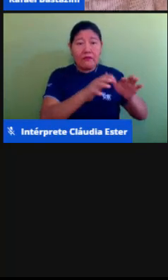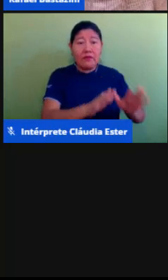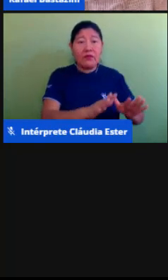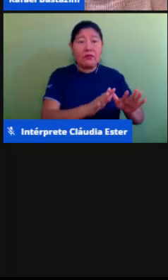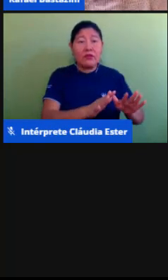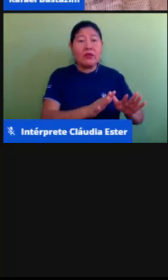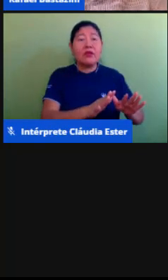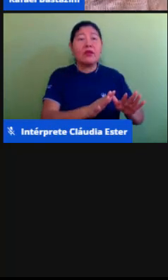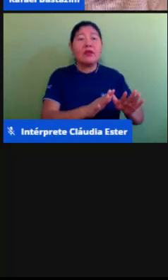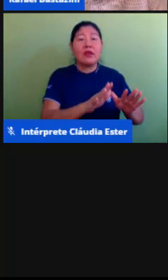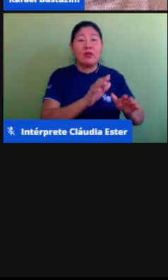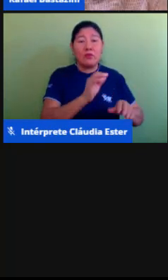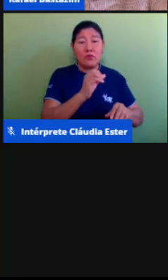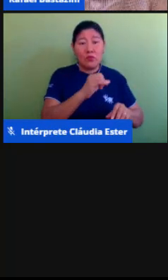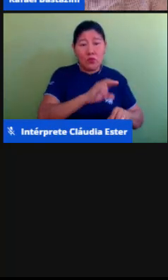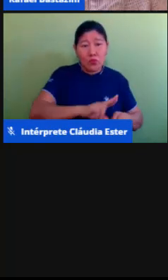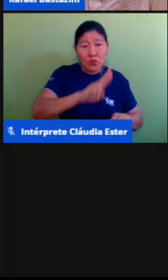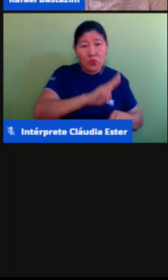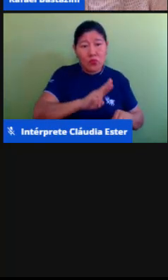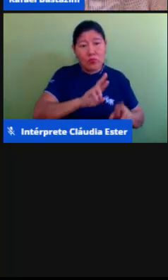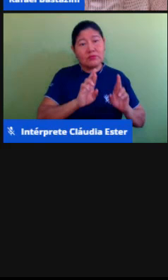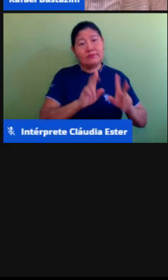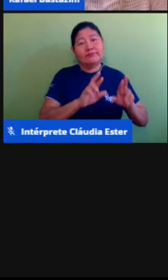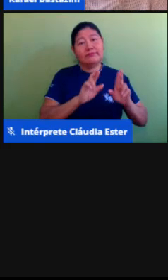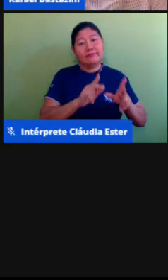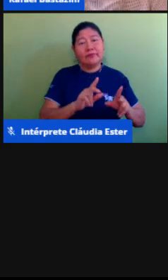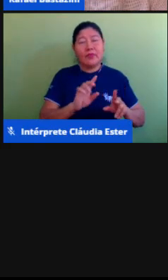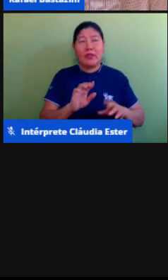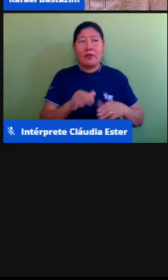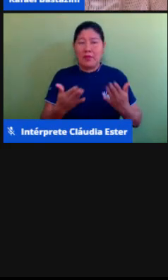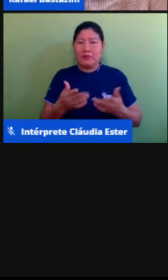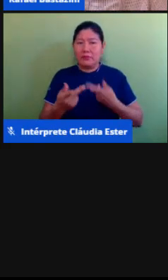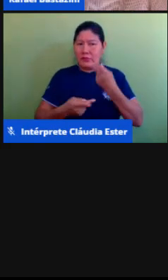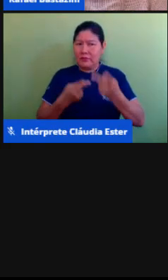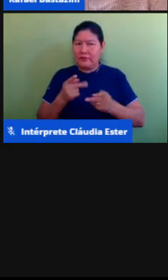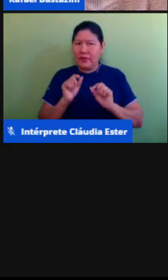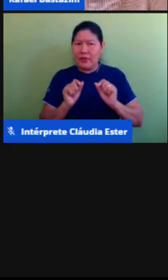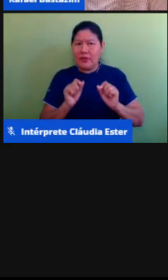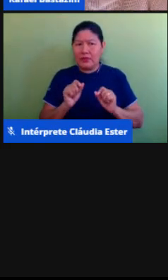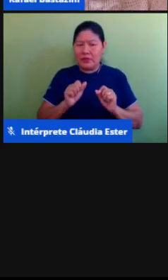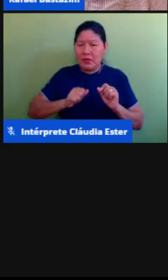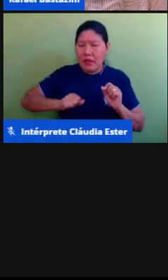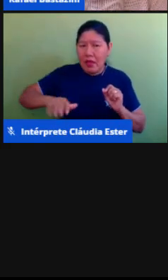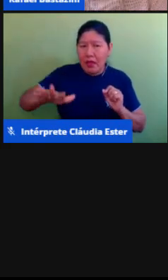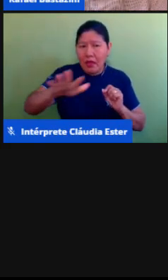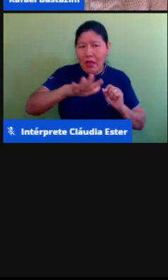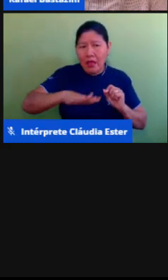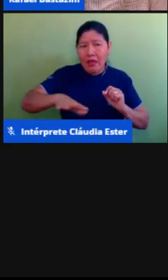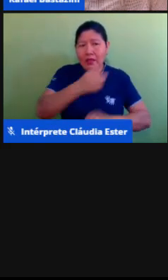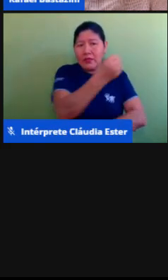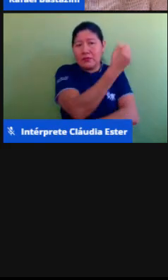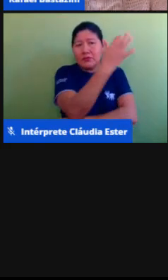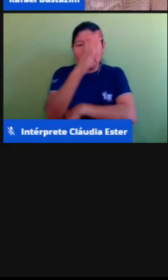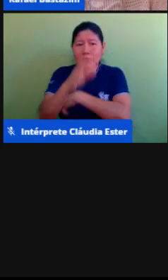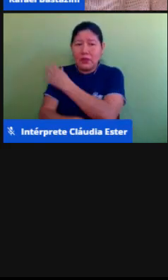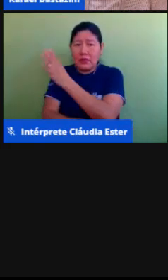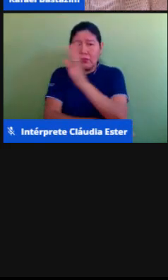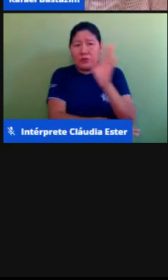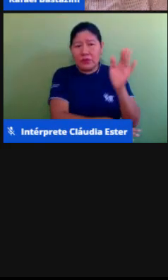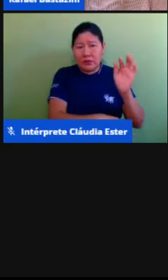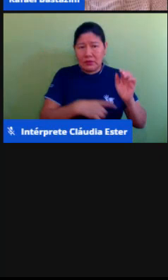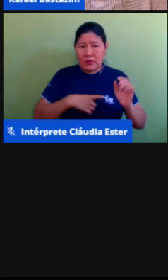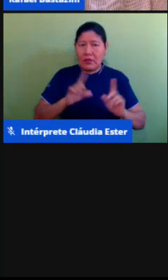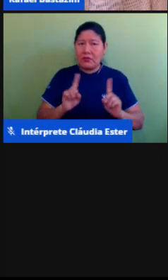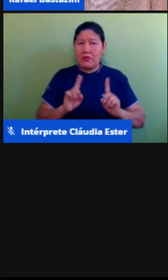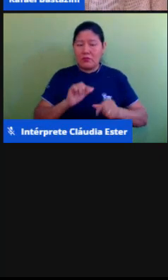refuncionalização dos espaços. Isso não quer dizer, obviamente, como eu disse, que os espaços urbanos ou as formas espaciais presentes no espaço urbano não